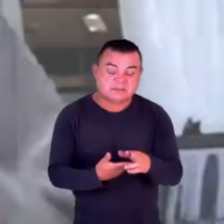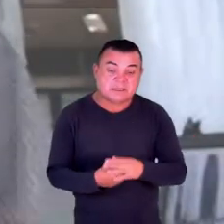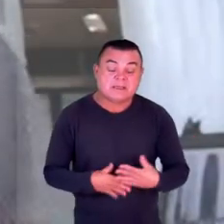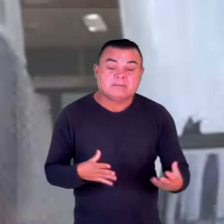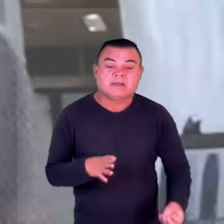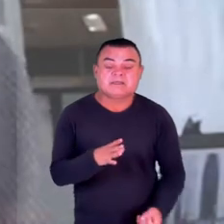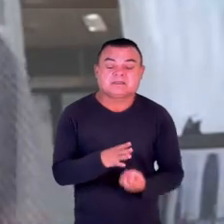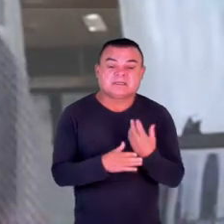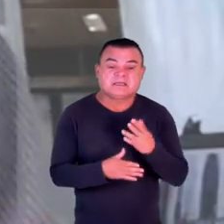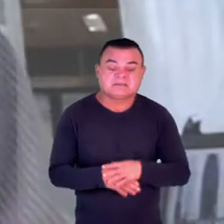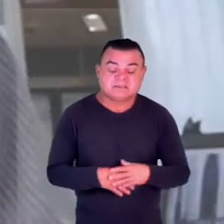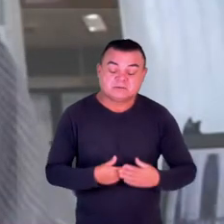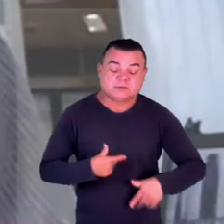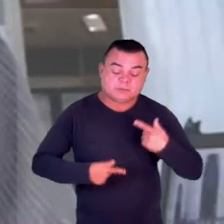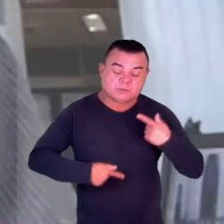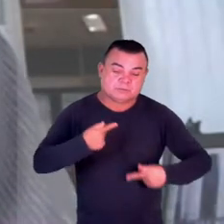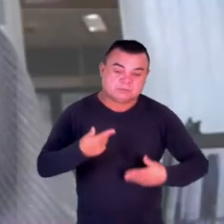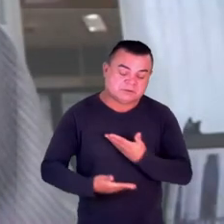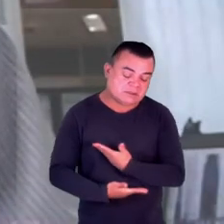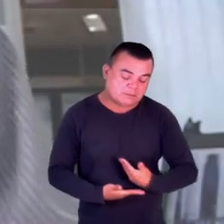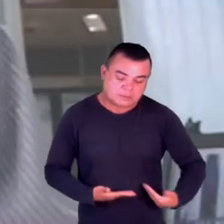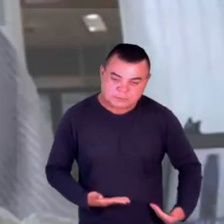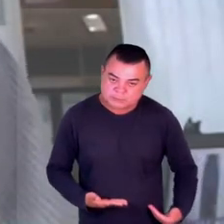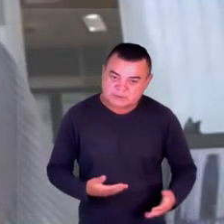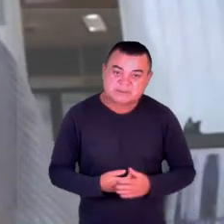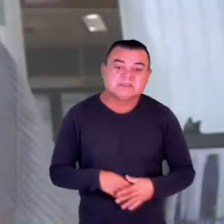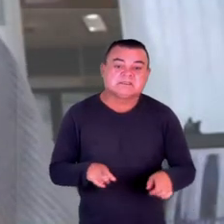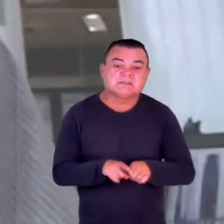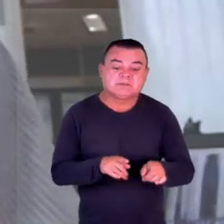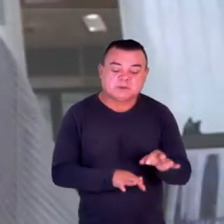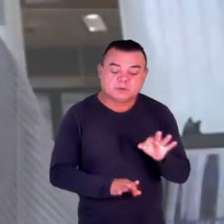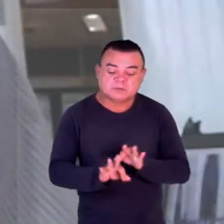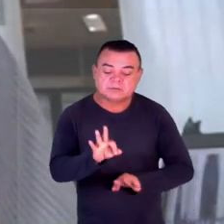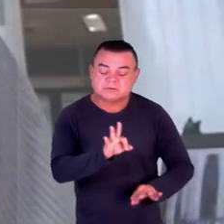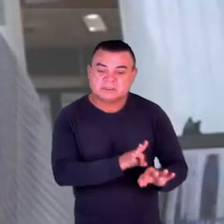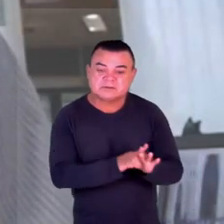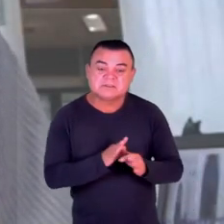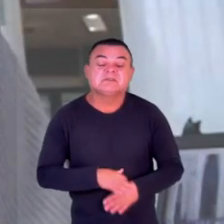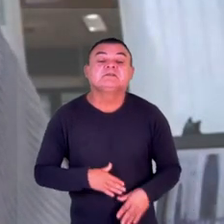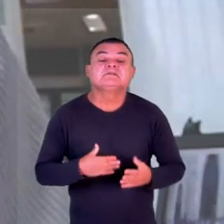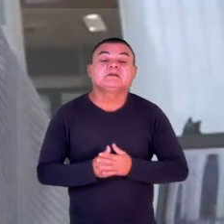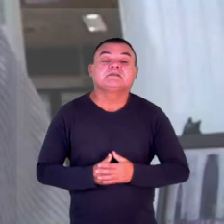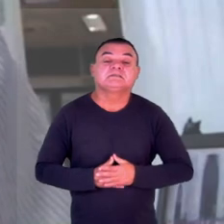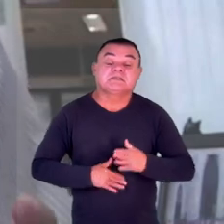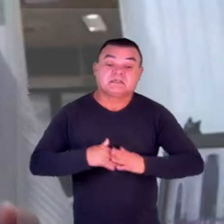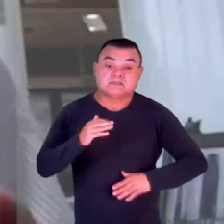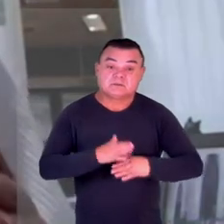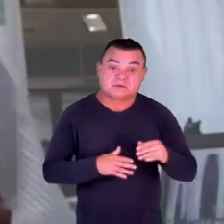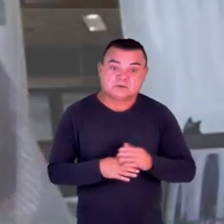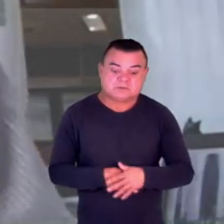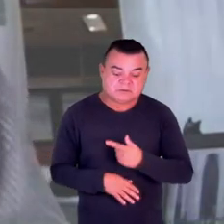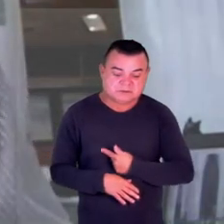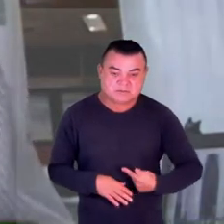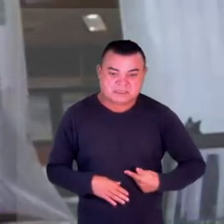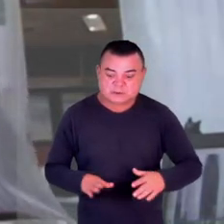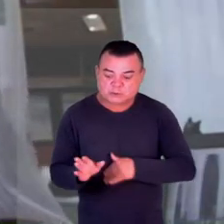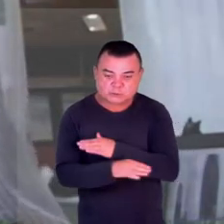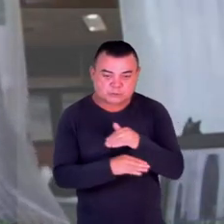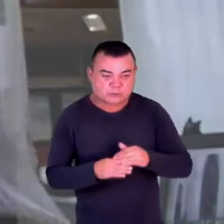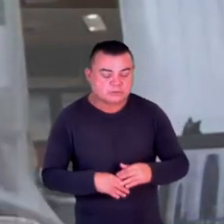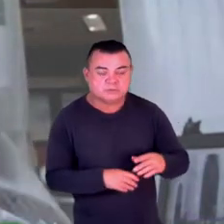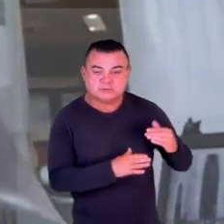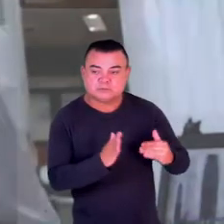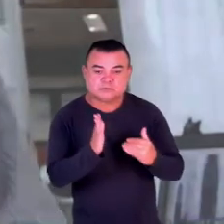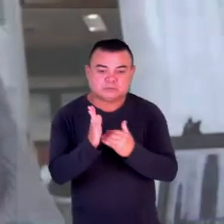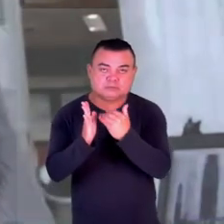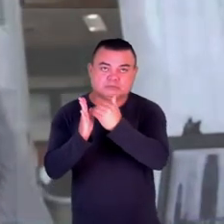formulação das políticas públicas e no controle das ações governamentais em todos os níveis né então eu acho que